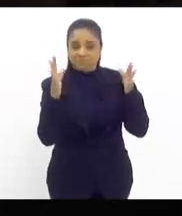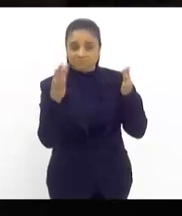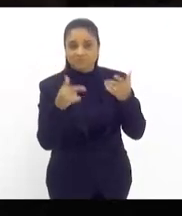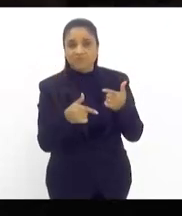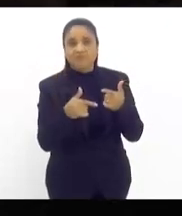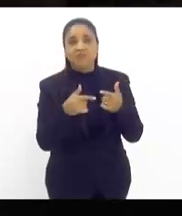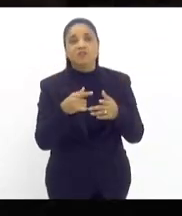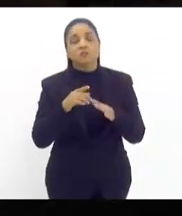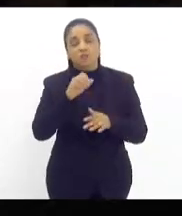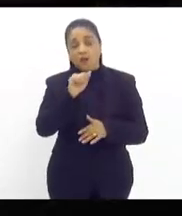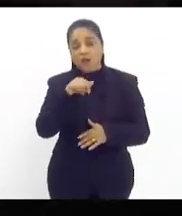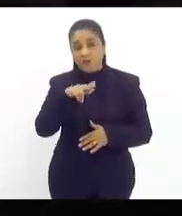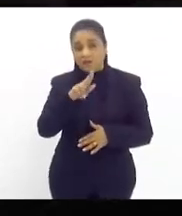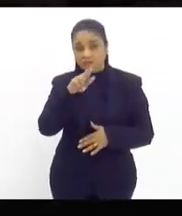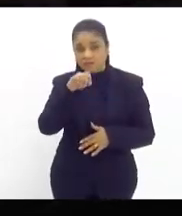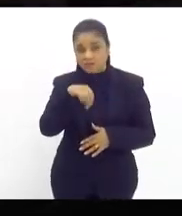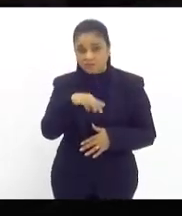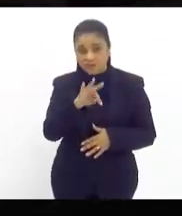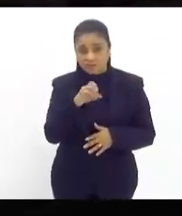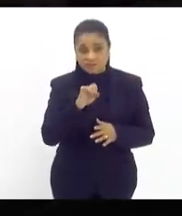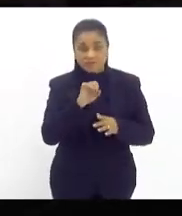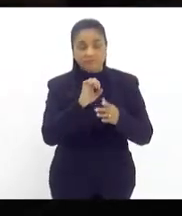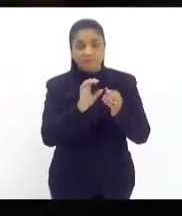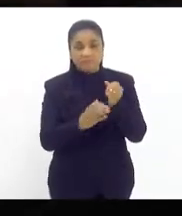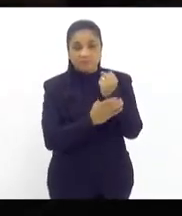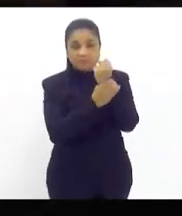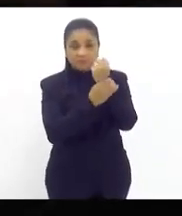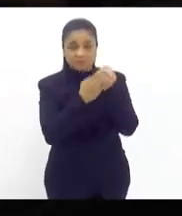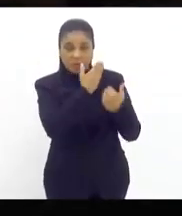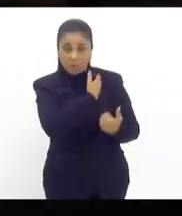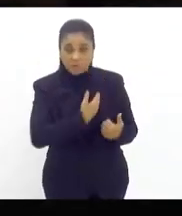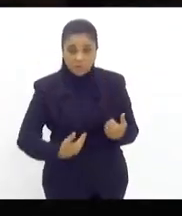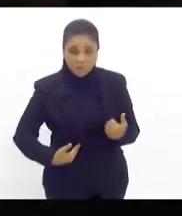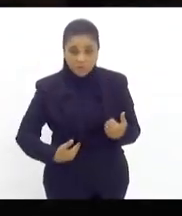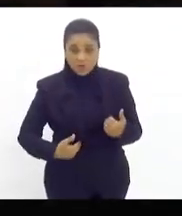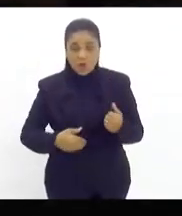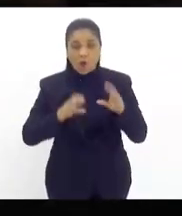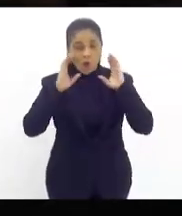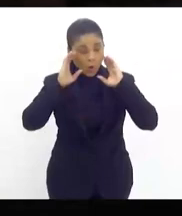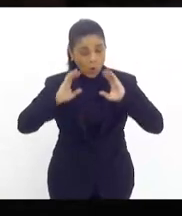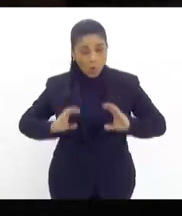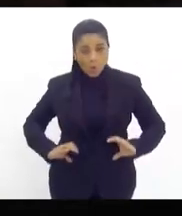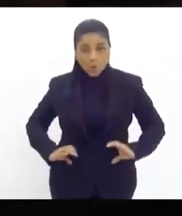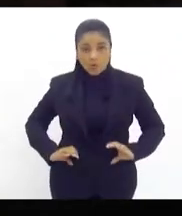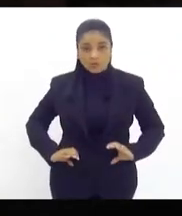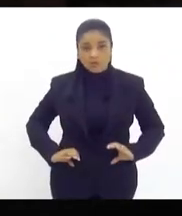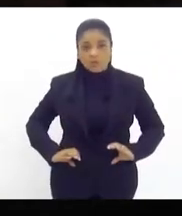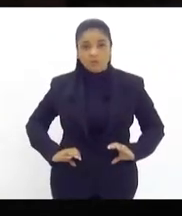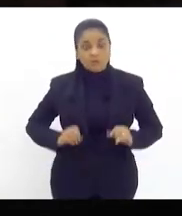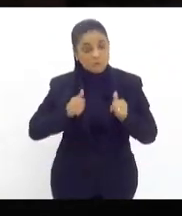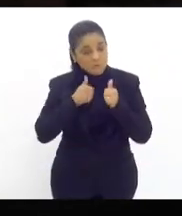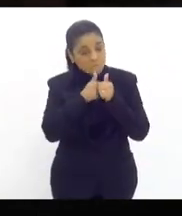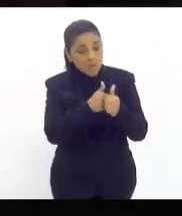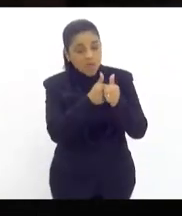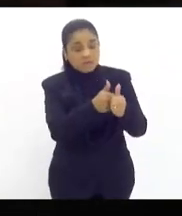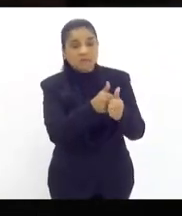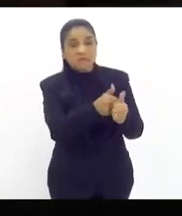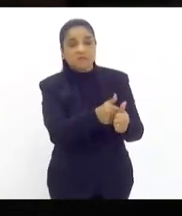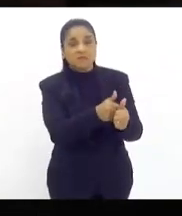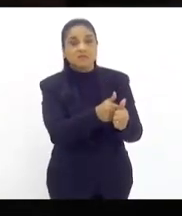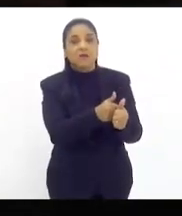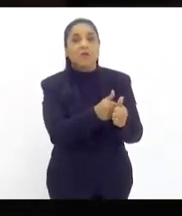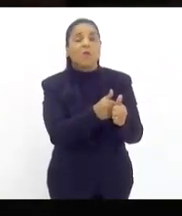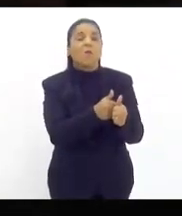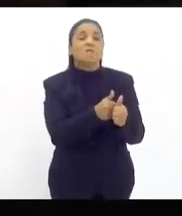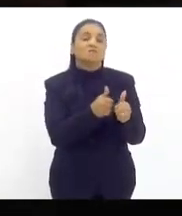pública por muitas vezes é preciso dizer eles têm comportamentos que validam que chancelam a perseguição dessa juventude preta pobre